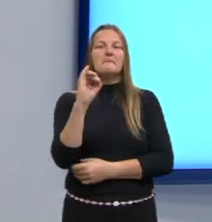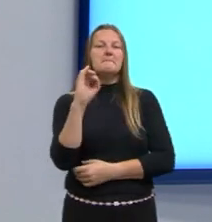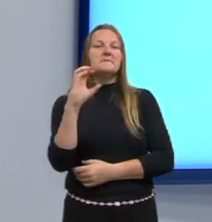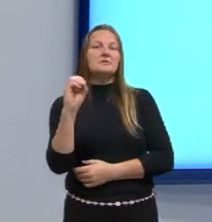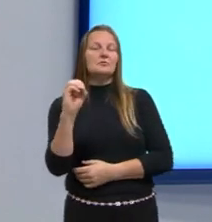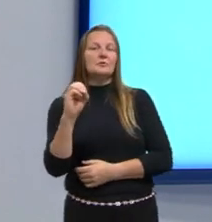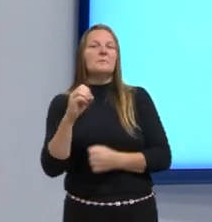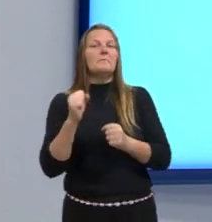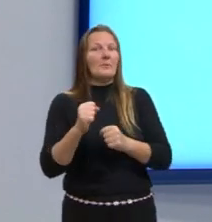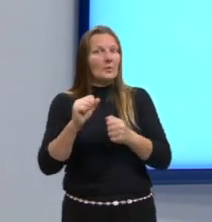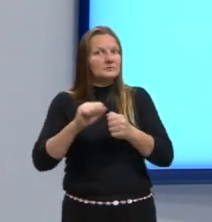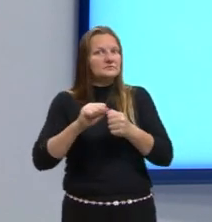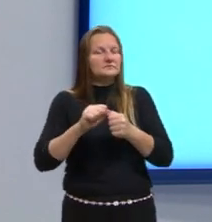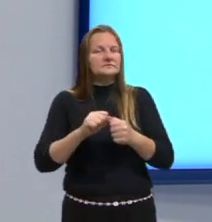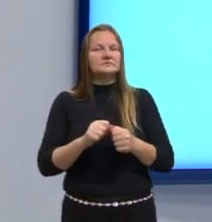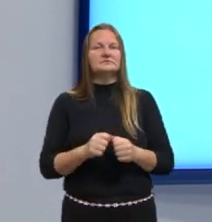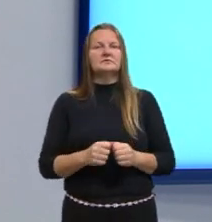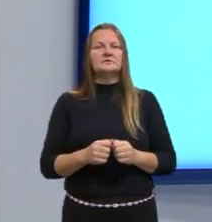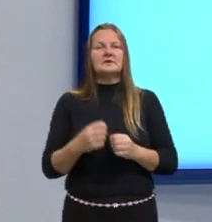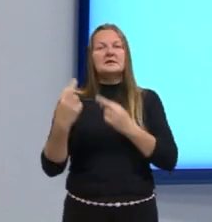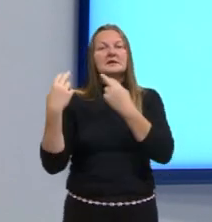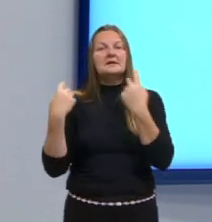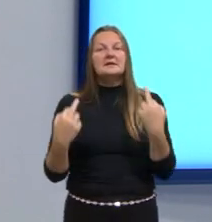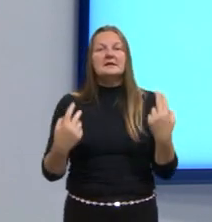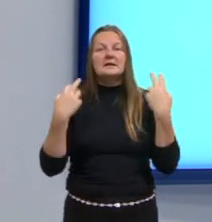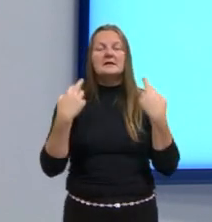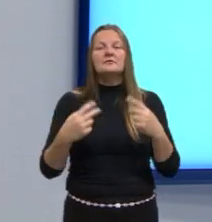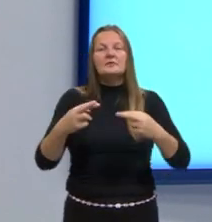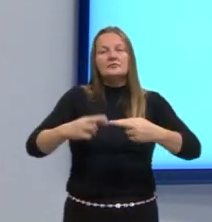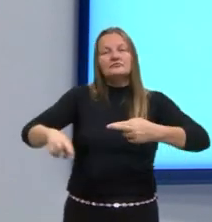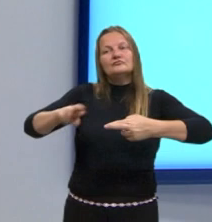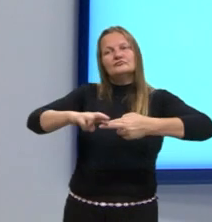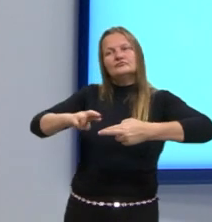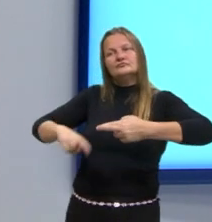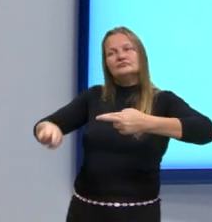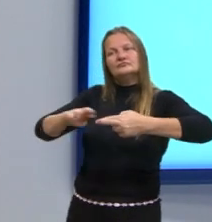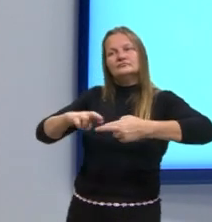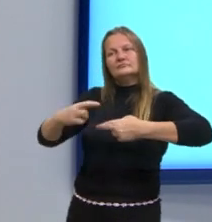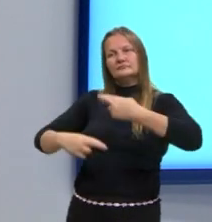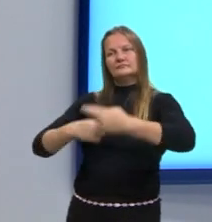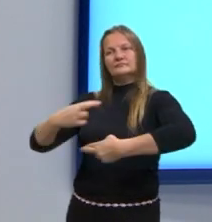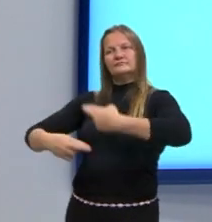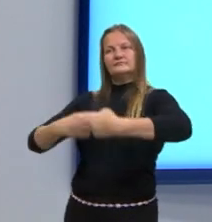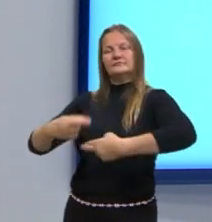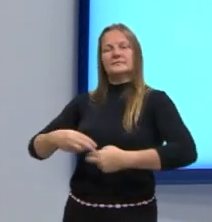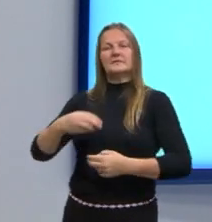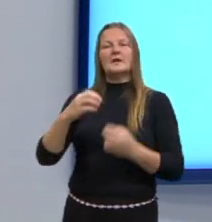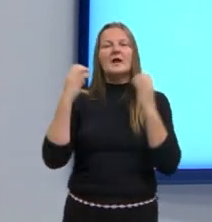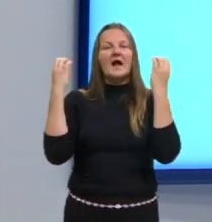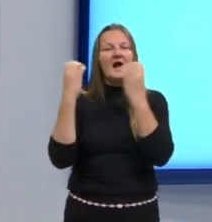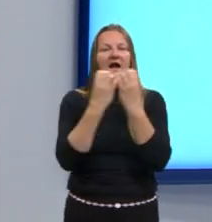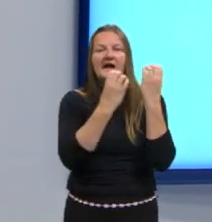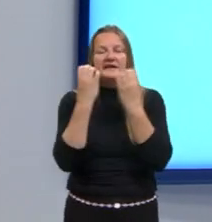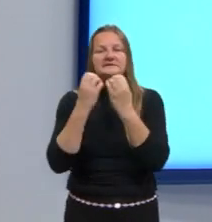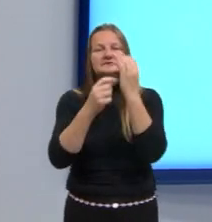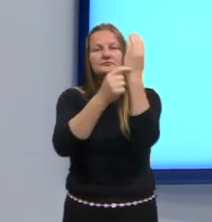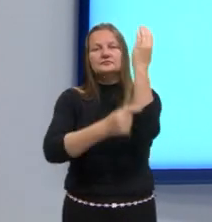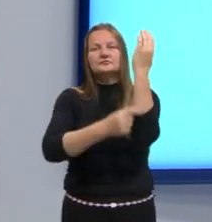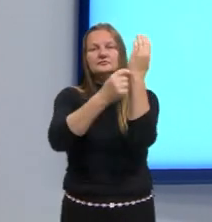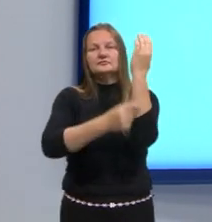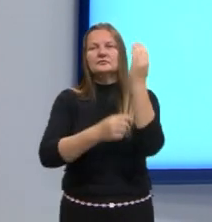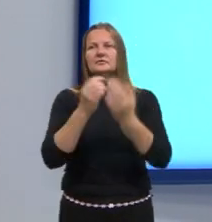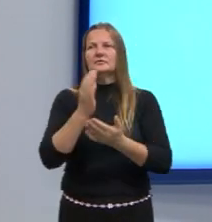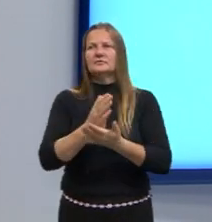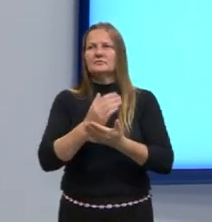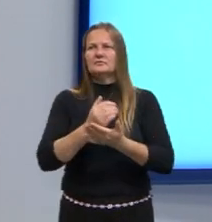eles podem ser derivados de fontes naturais renováveis tá que aí entra o milho a celulose batata